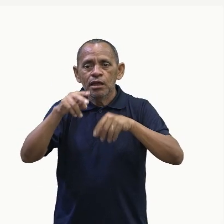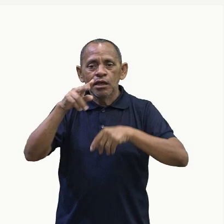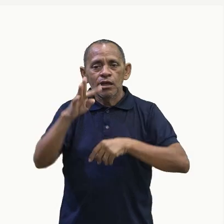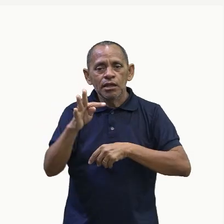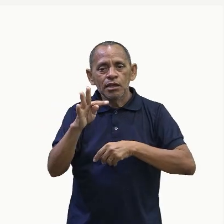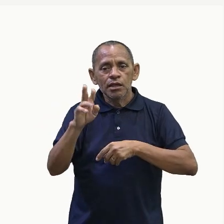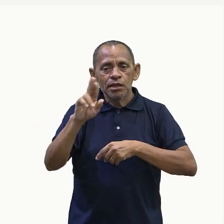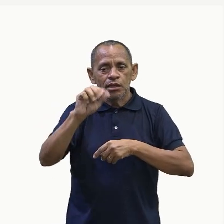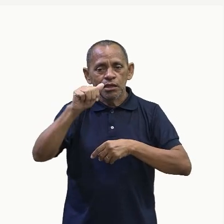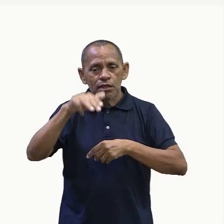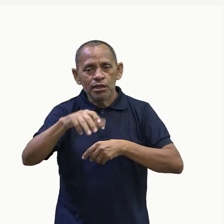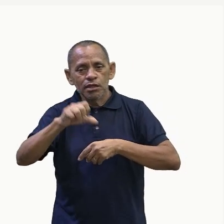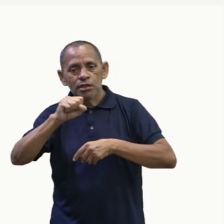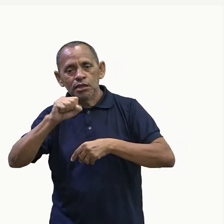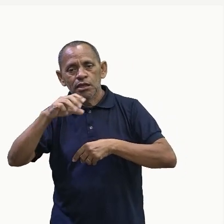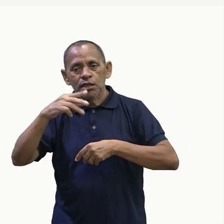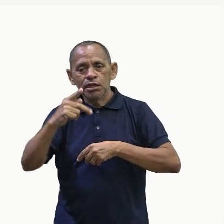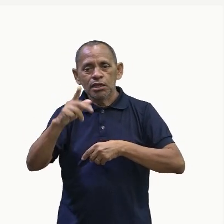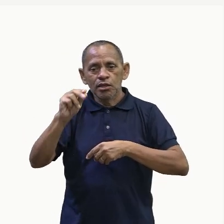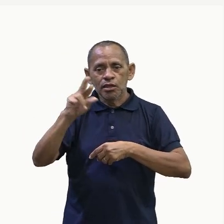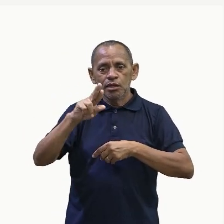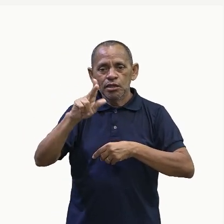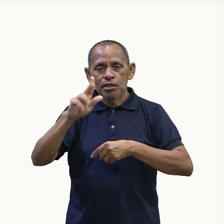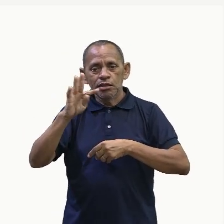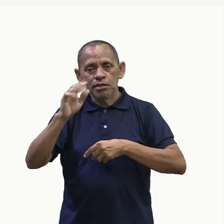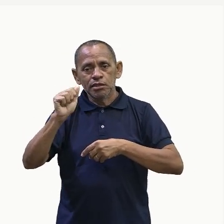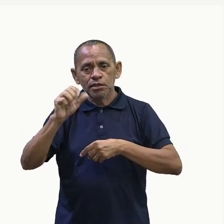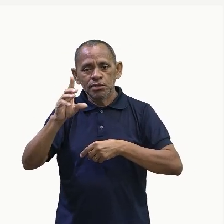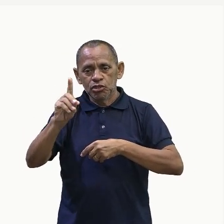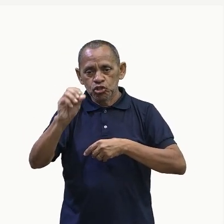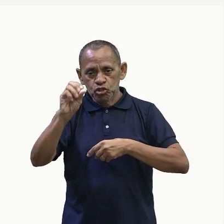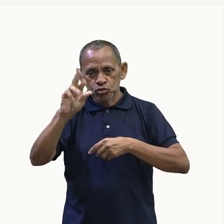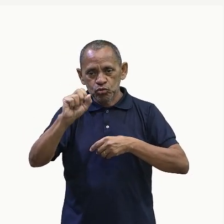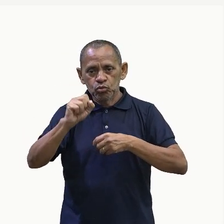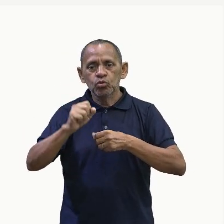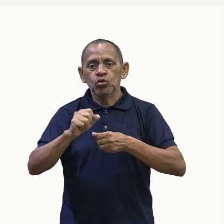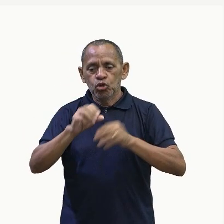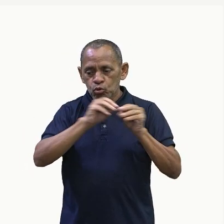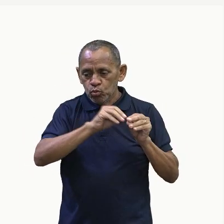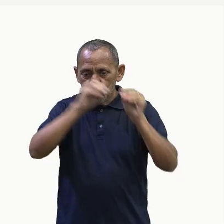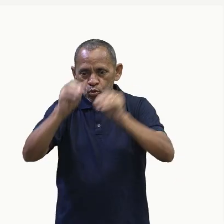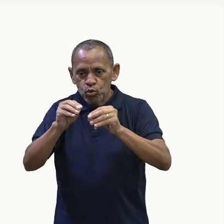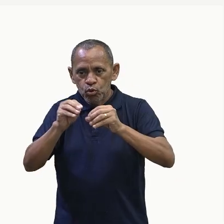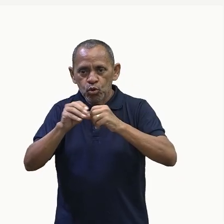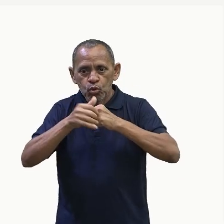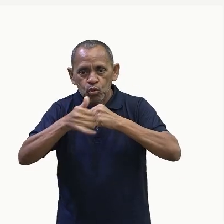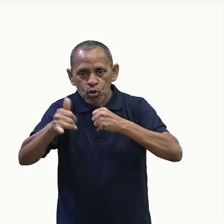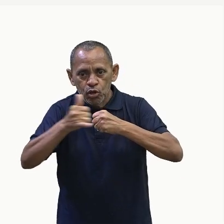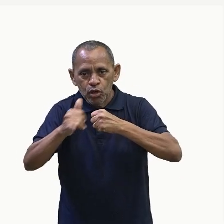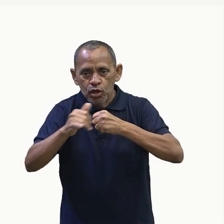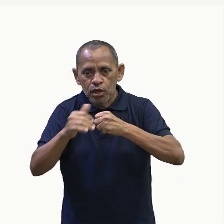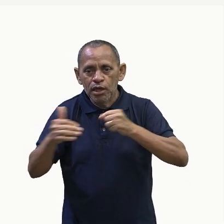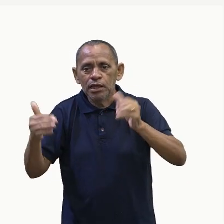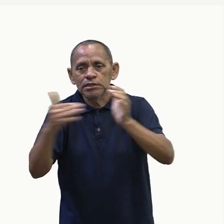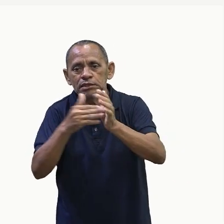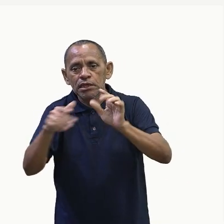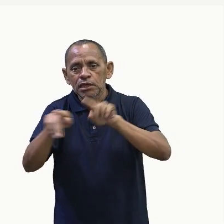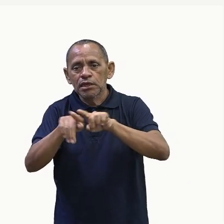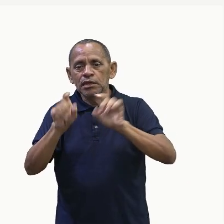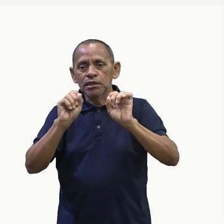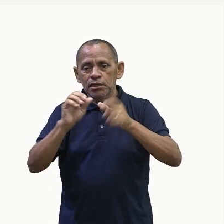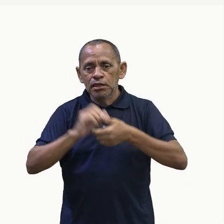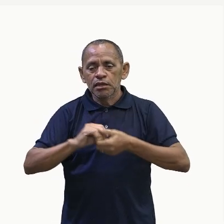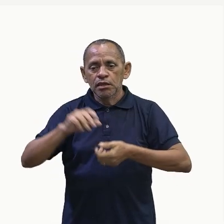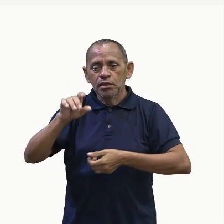nós chamamos. Ele transporta aminoácidos até o ribossomo, onde os posiciona nas